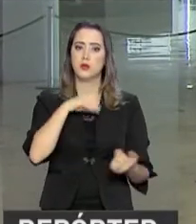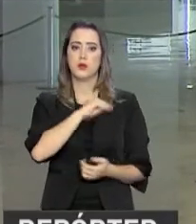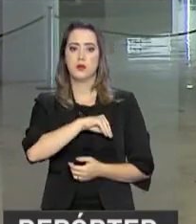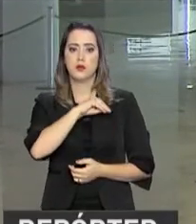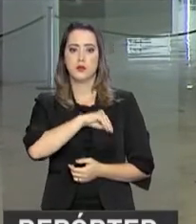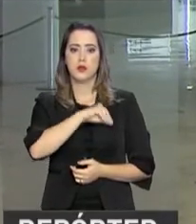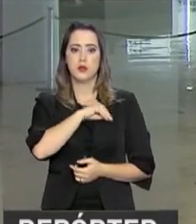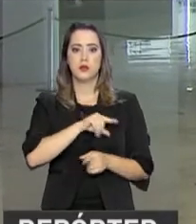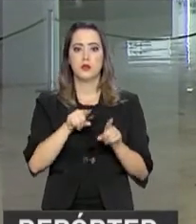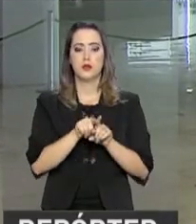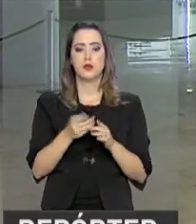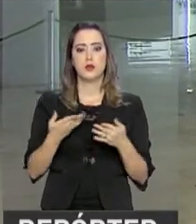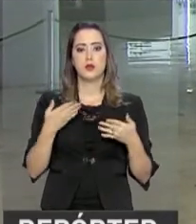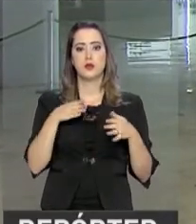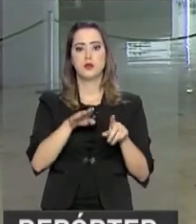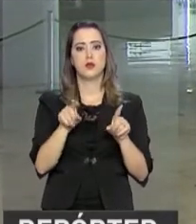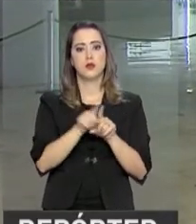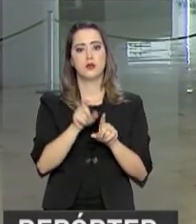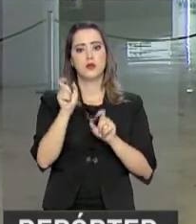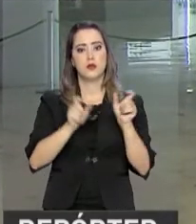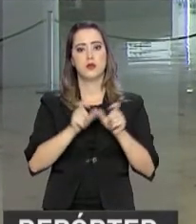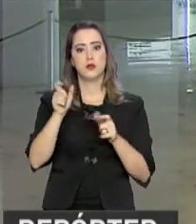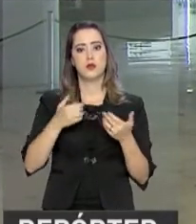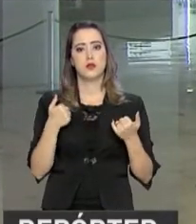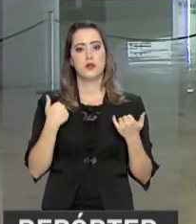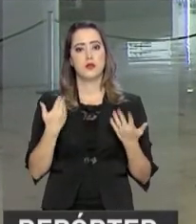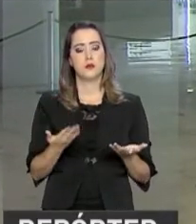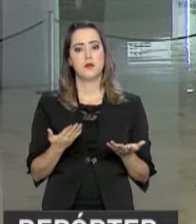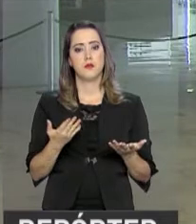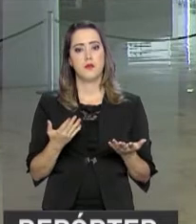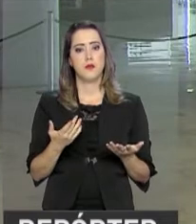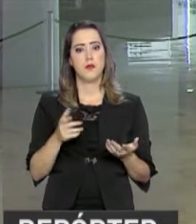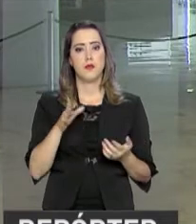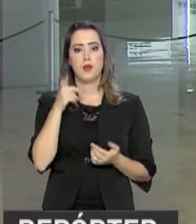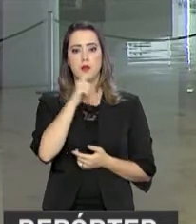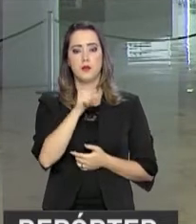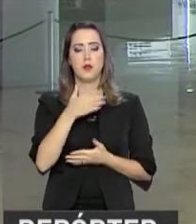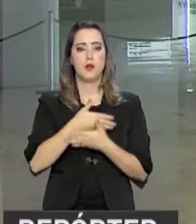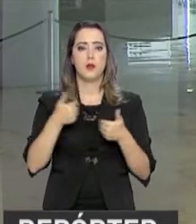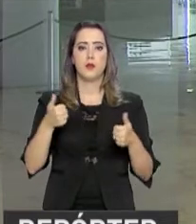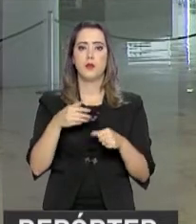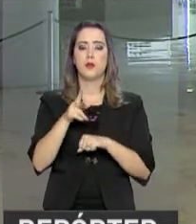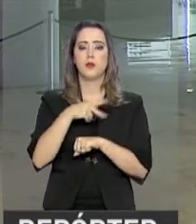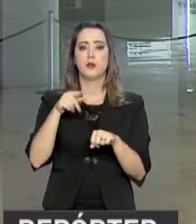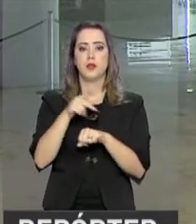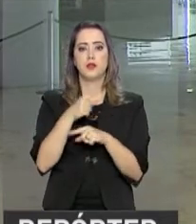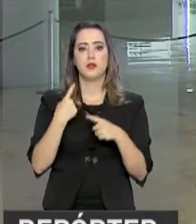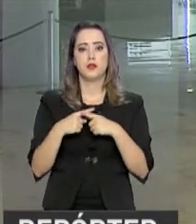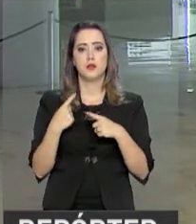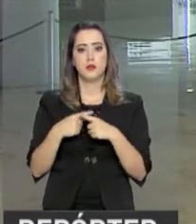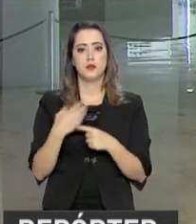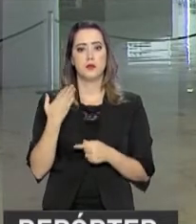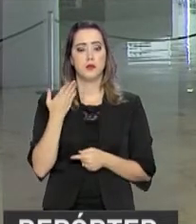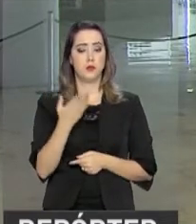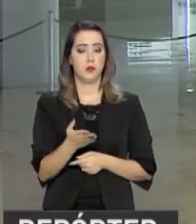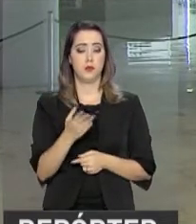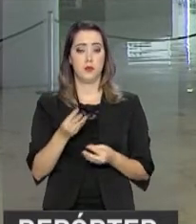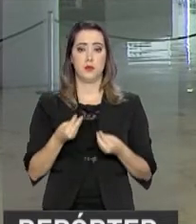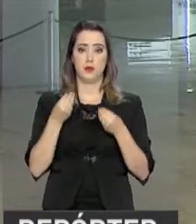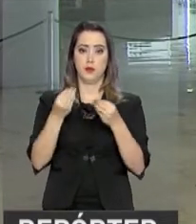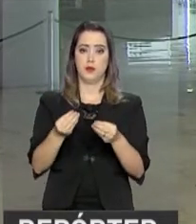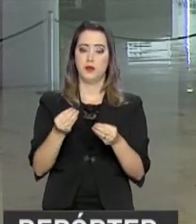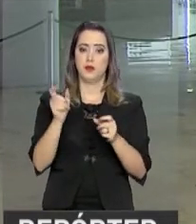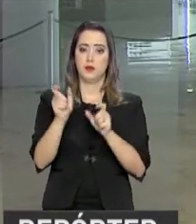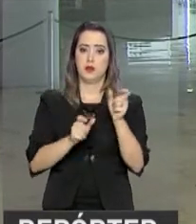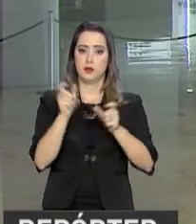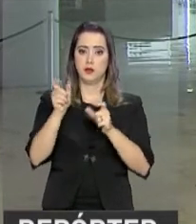inserção social, uma inserção profissional, ganha o país, porque leva para essas pessoas, para